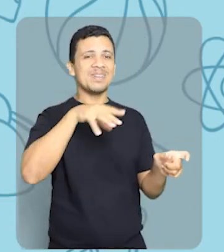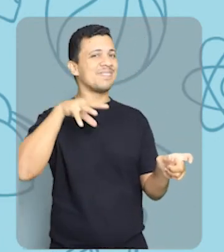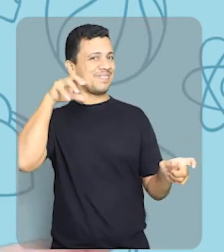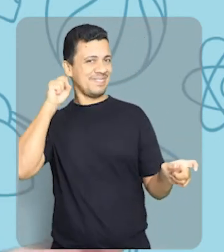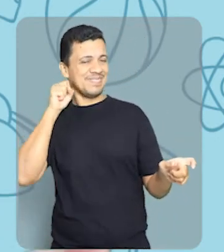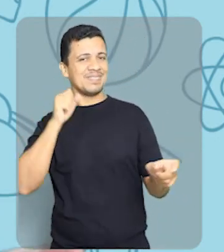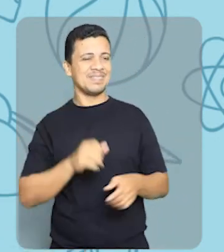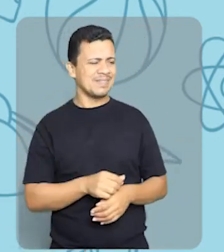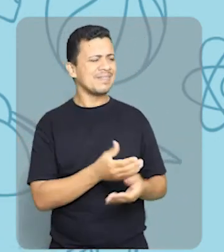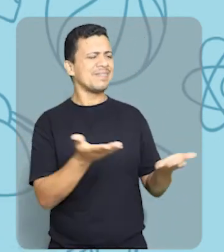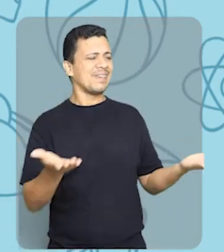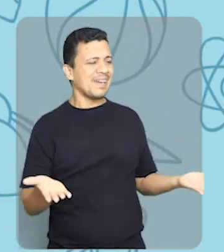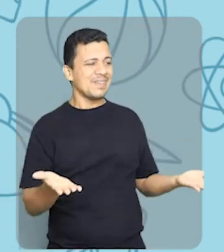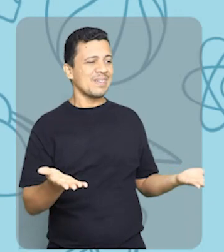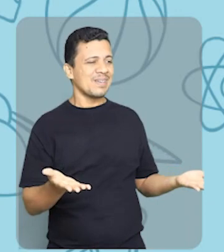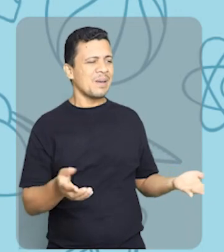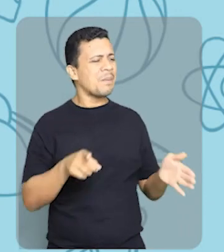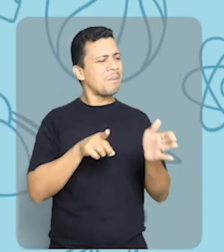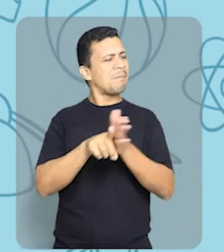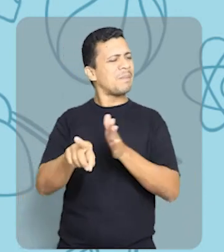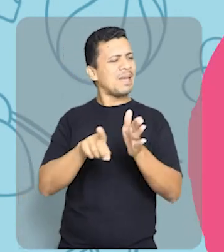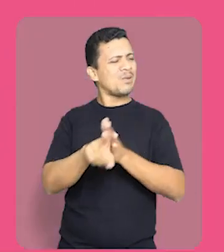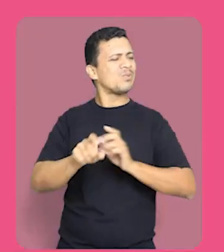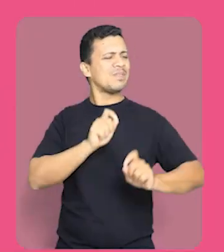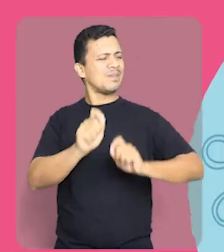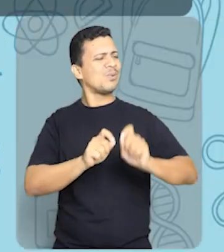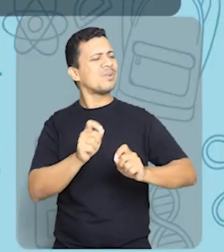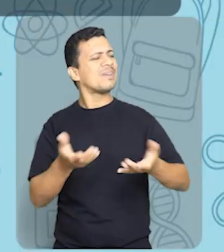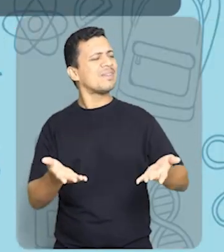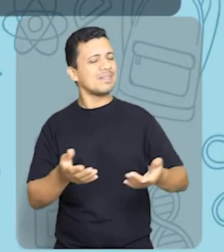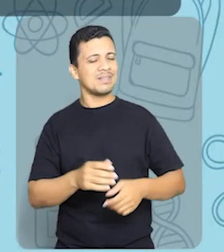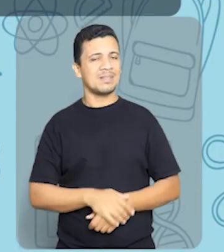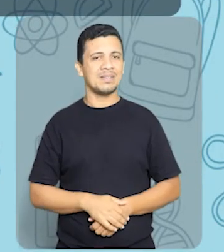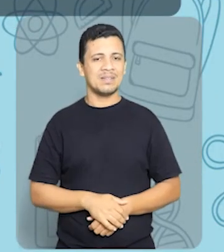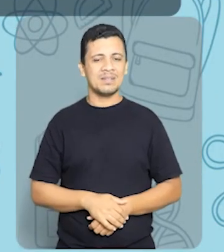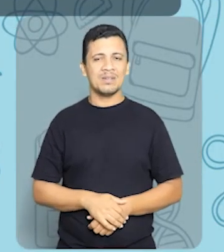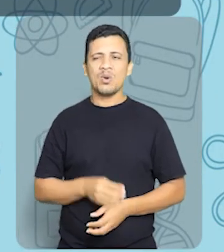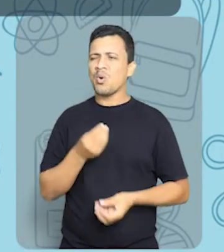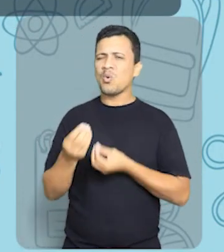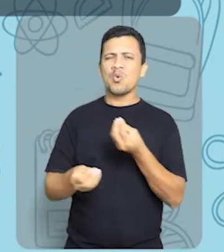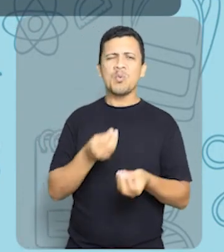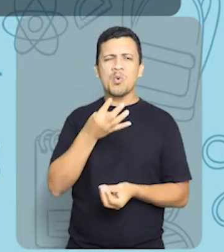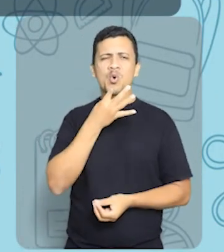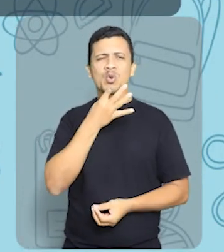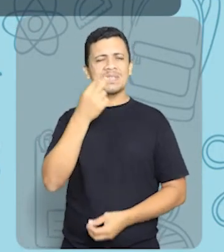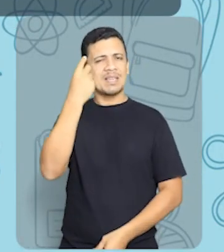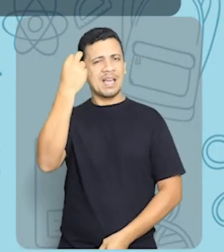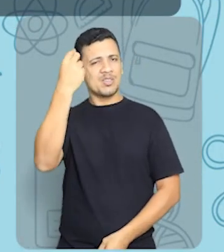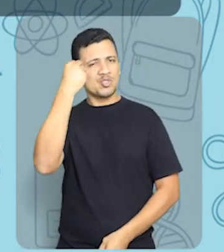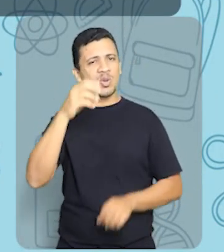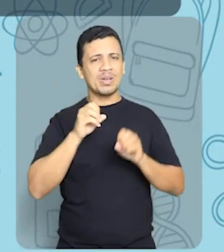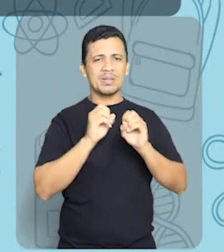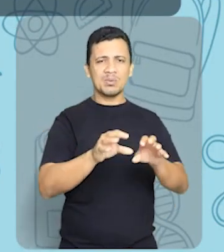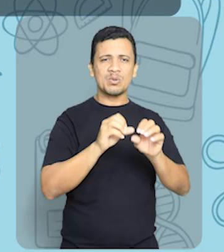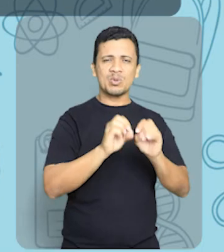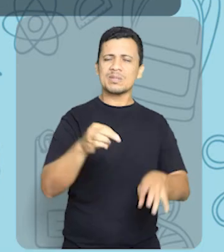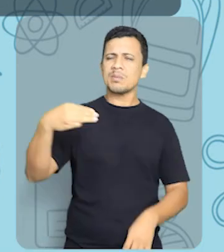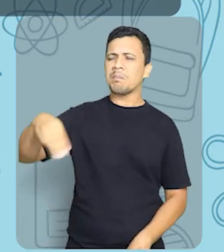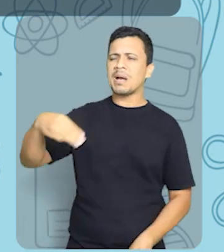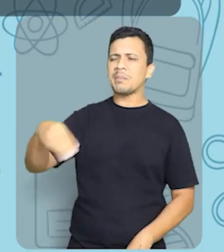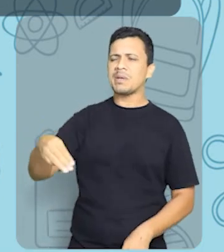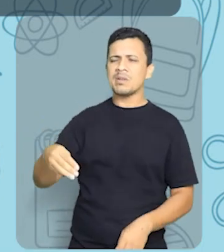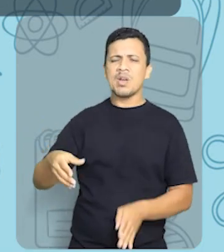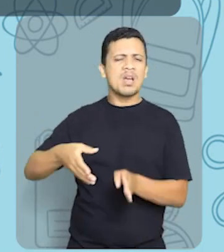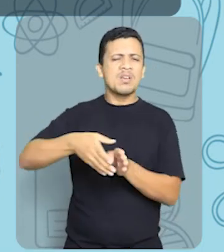estudantes. E aí, galerinha, o que vocês querem saber? Para saber mais sobre a história da educação no Maranhão, qual a